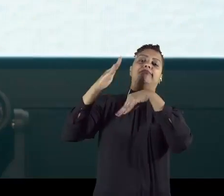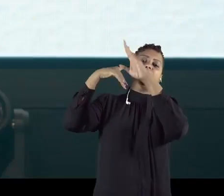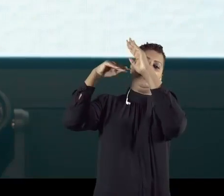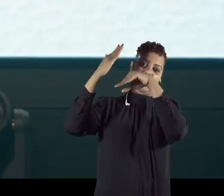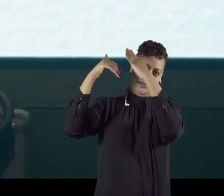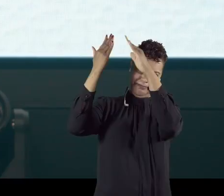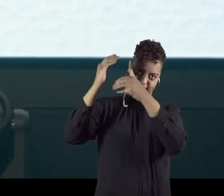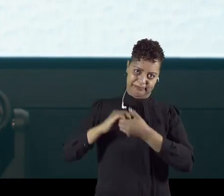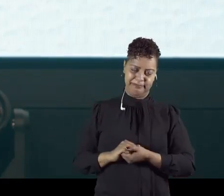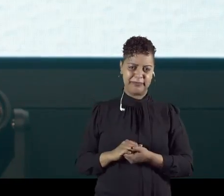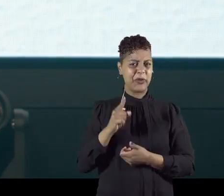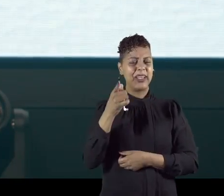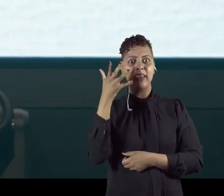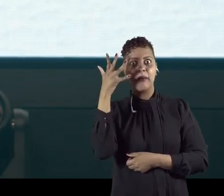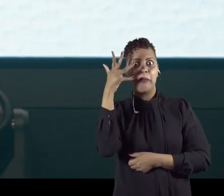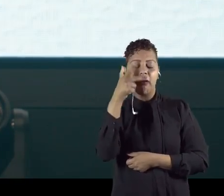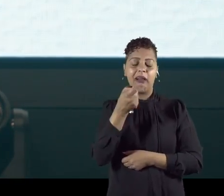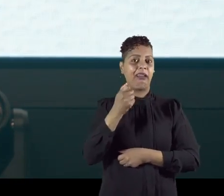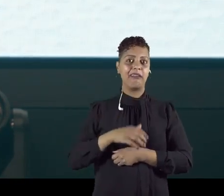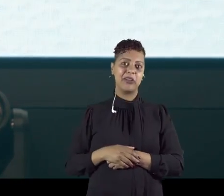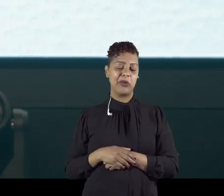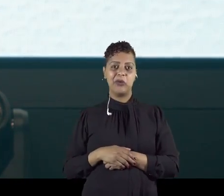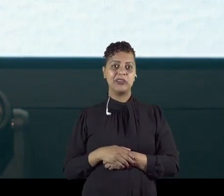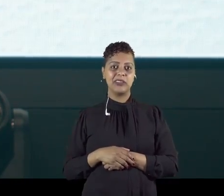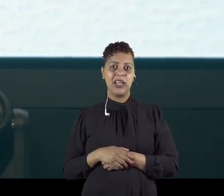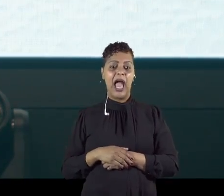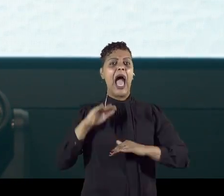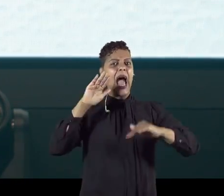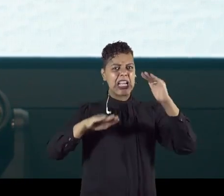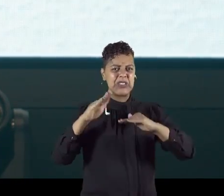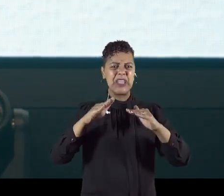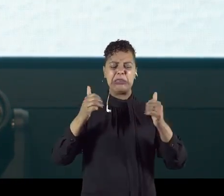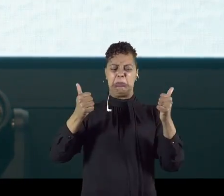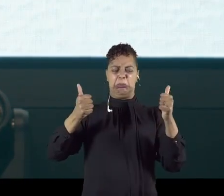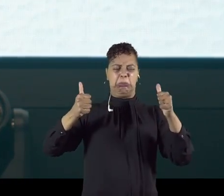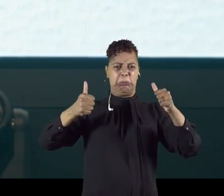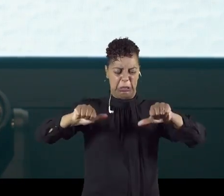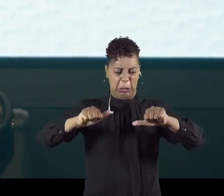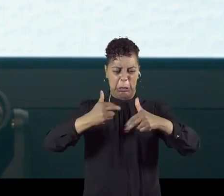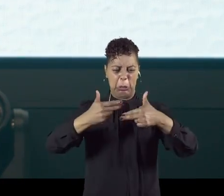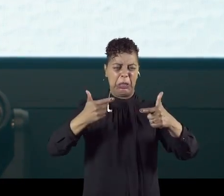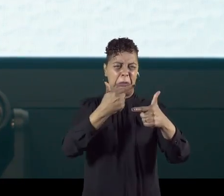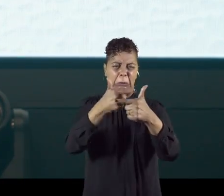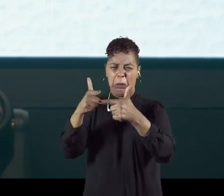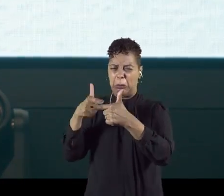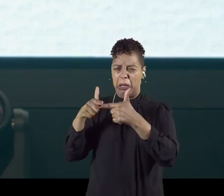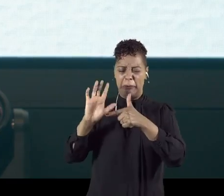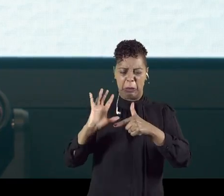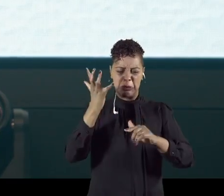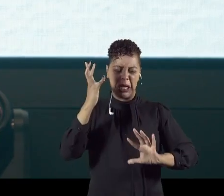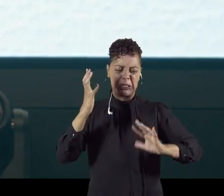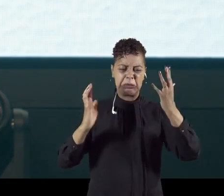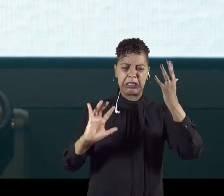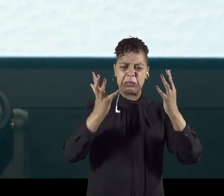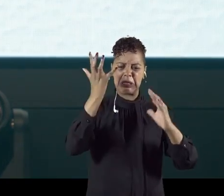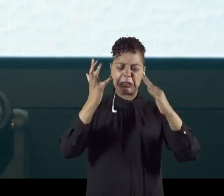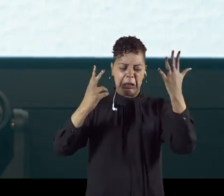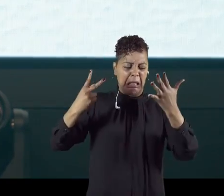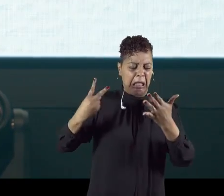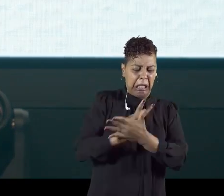linda gente que significa que até mesmo os piores coisas que aconteceram na vida de um crente o